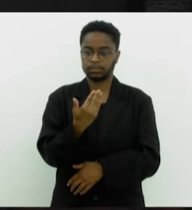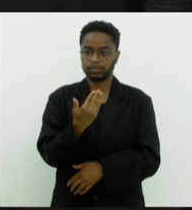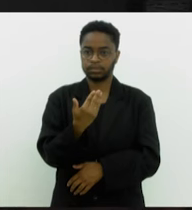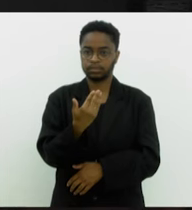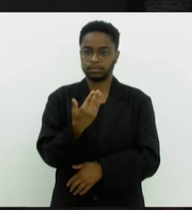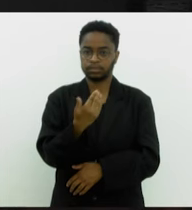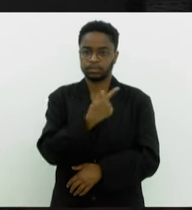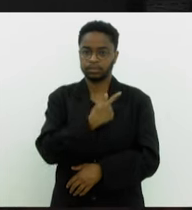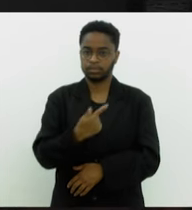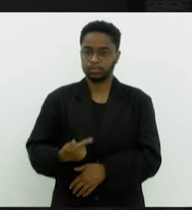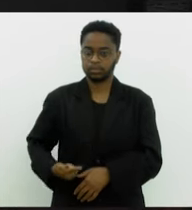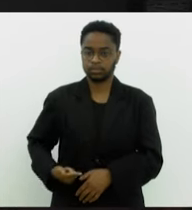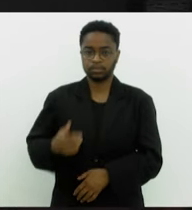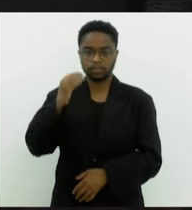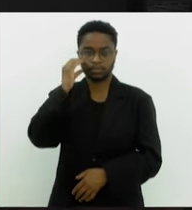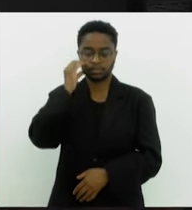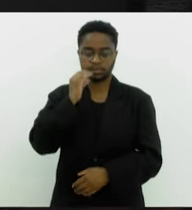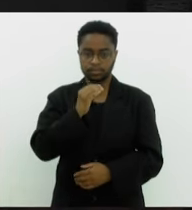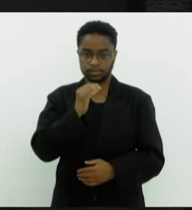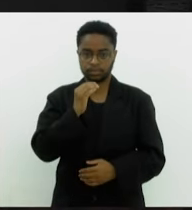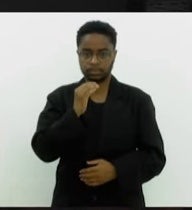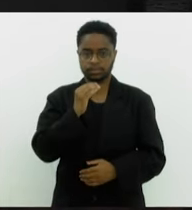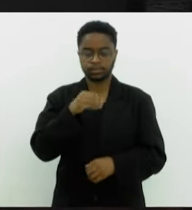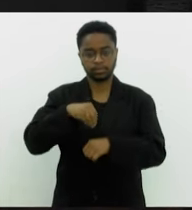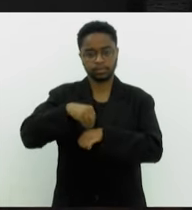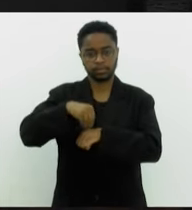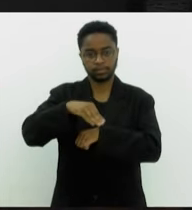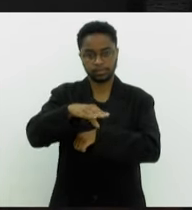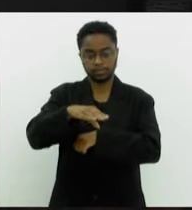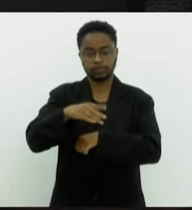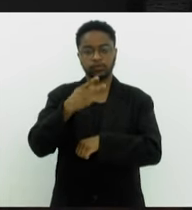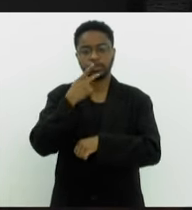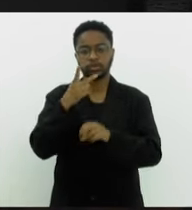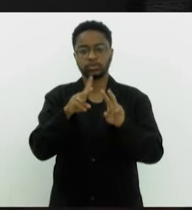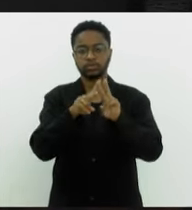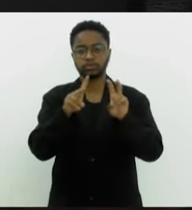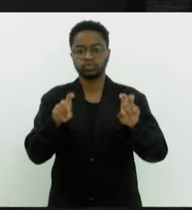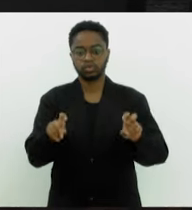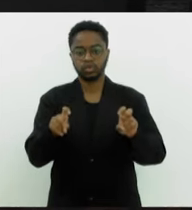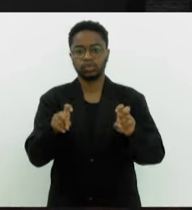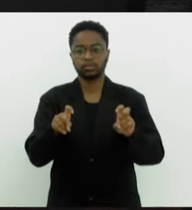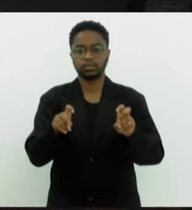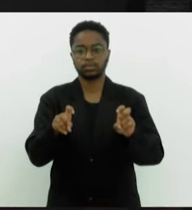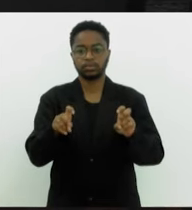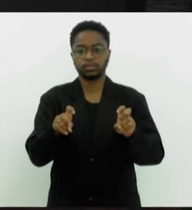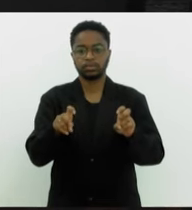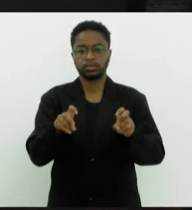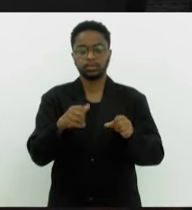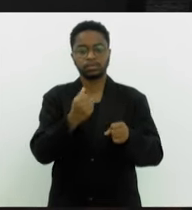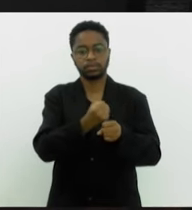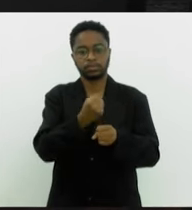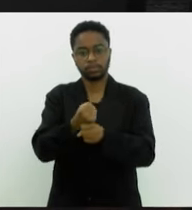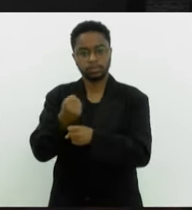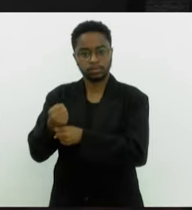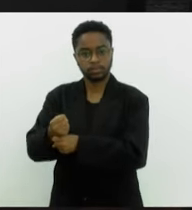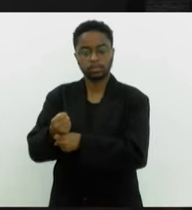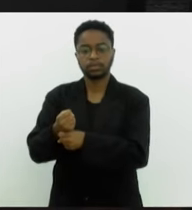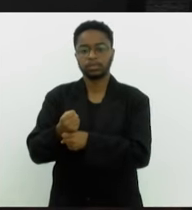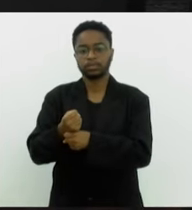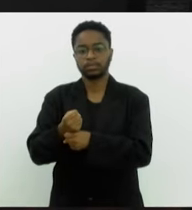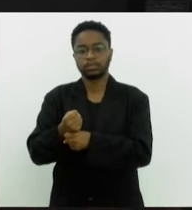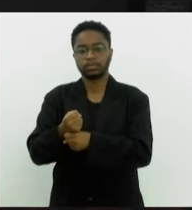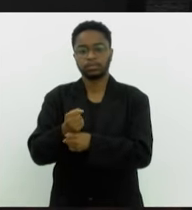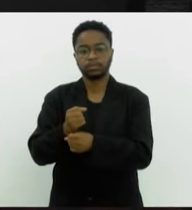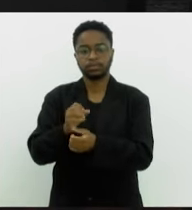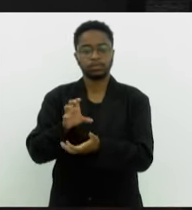ao senhor governador Cláudio Bonfim de Castro e Silva envio de mensagem dispondo sobre a restauração, reforma e modernização dos